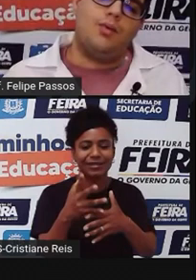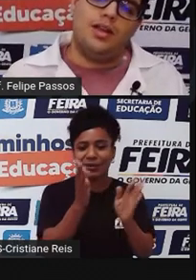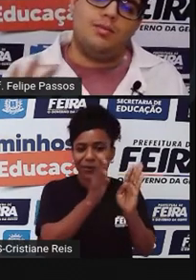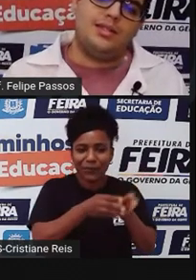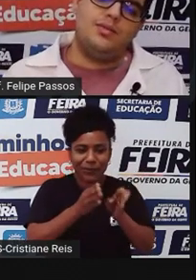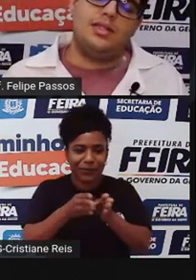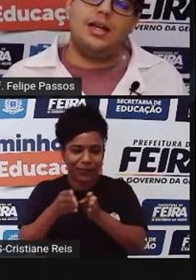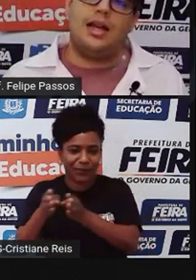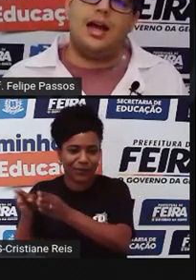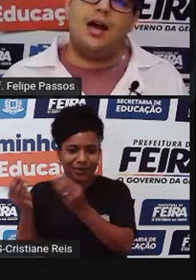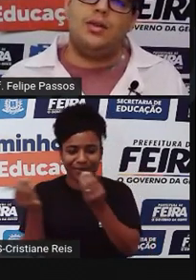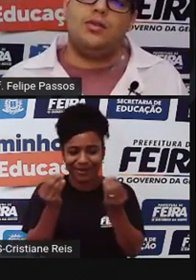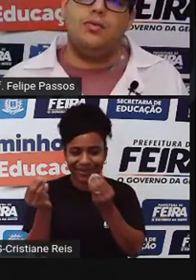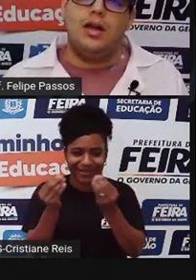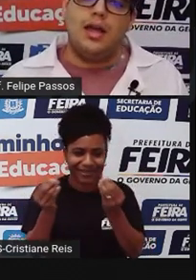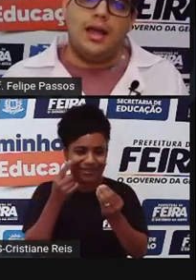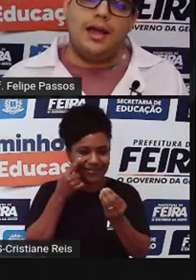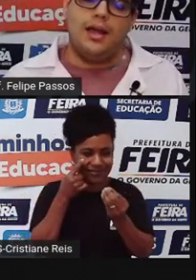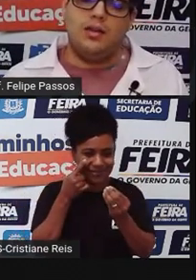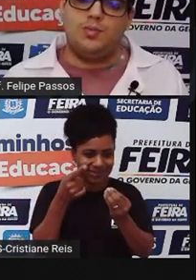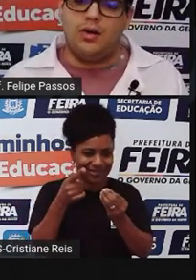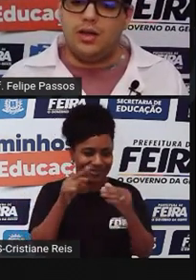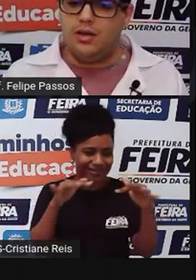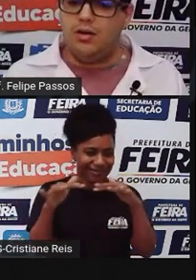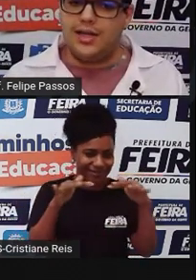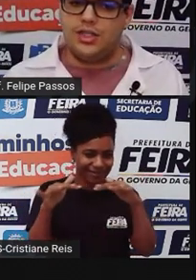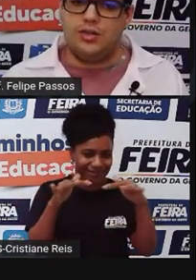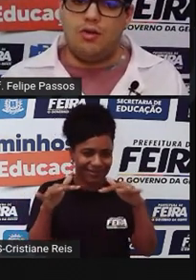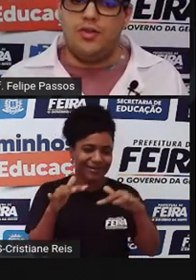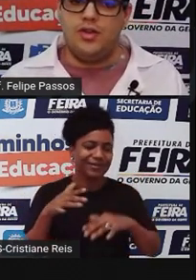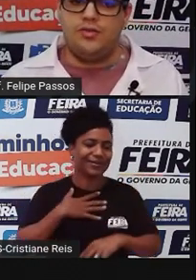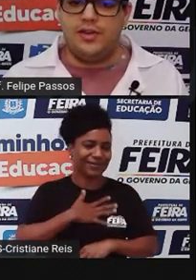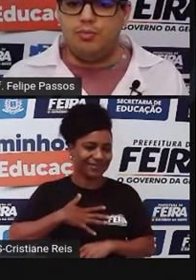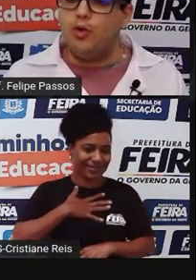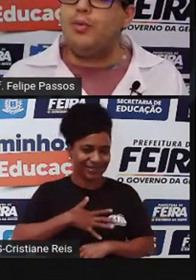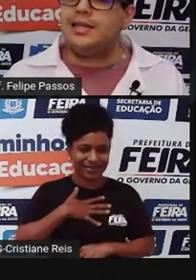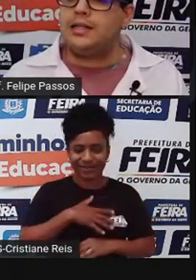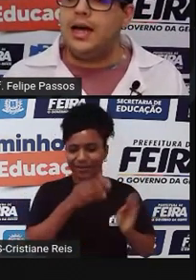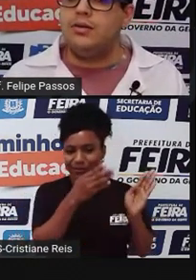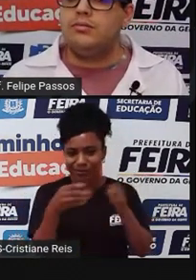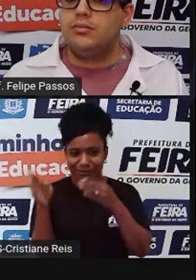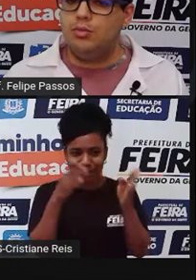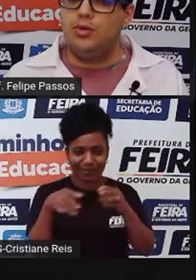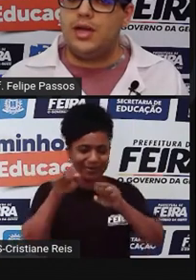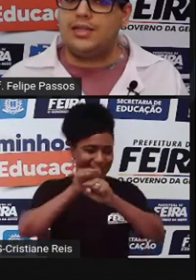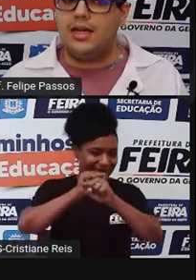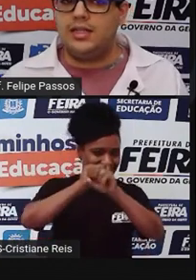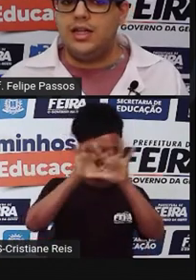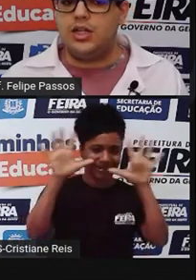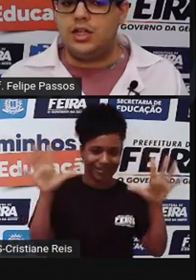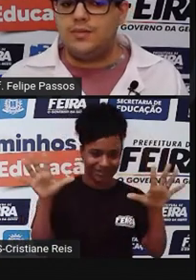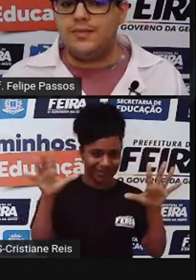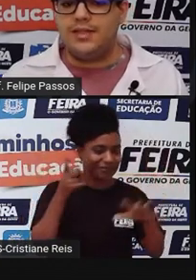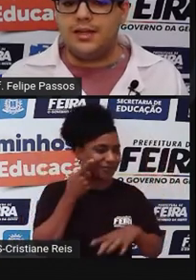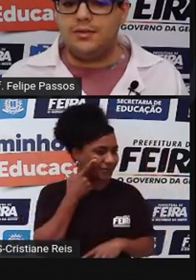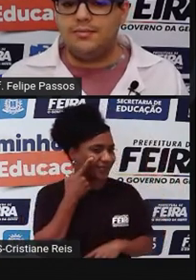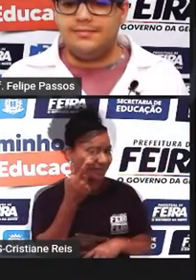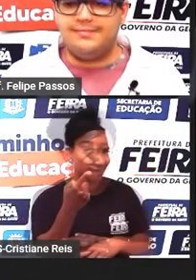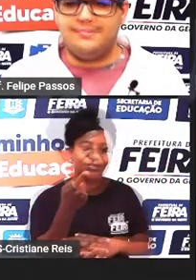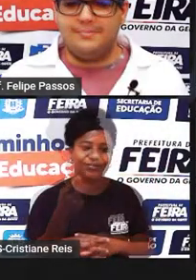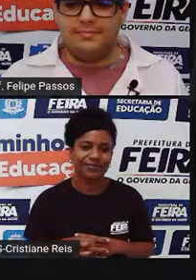tem uma animaçãozinha legal então espero que assistindo o vídeo fica um pouco mais claro sobre o que a cidade inteligente